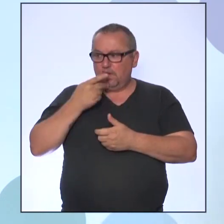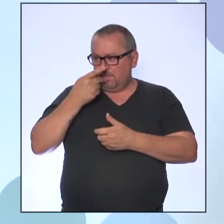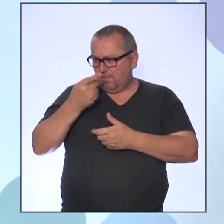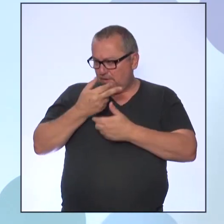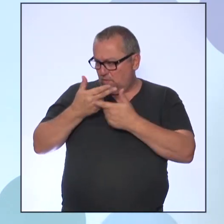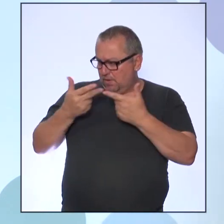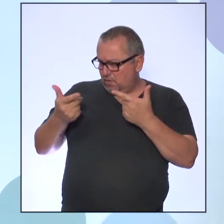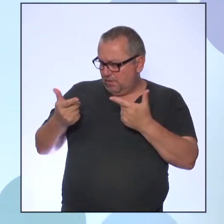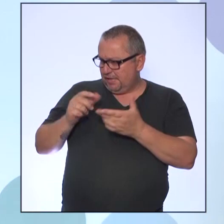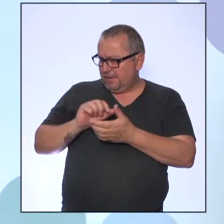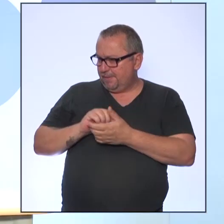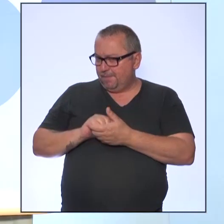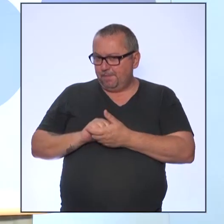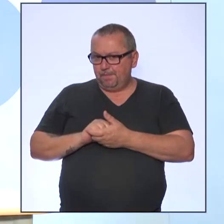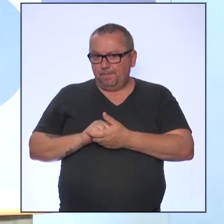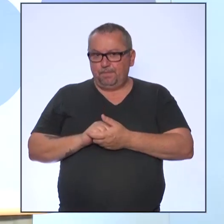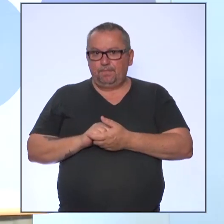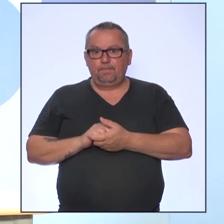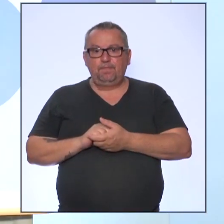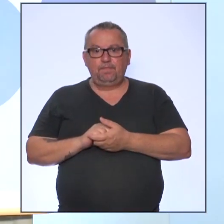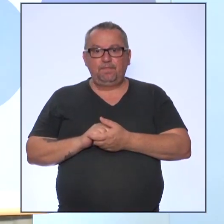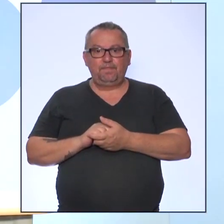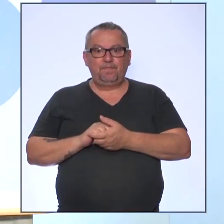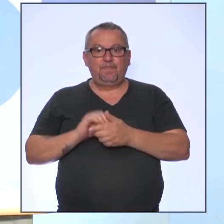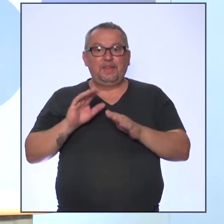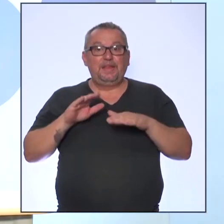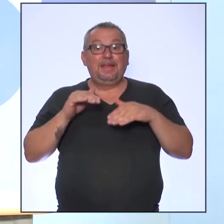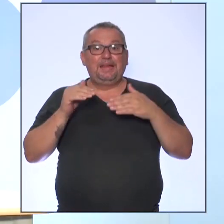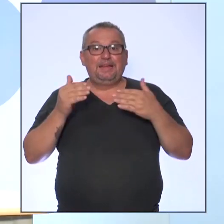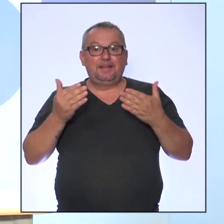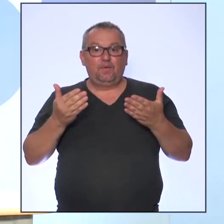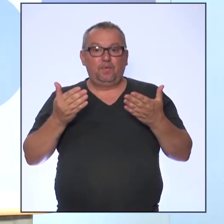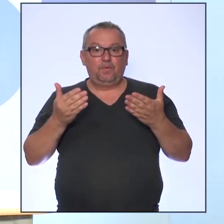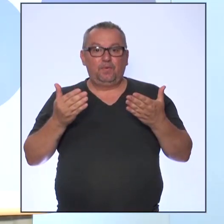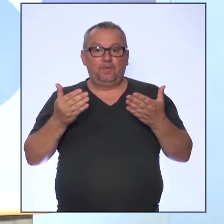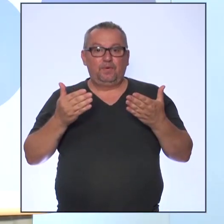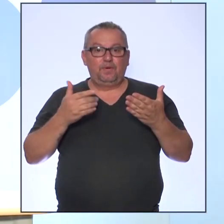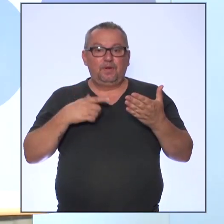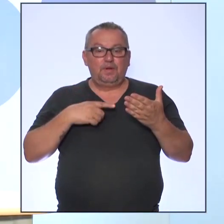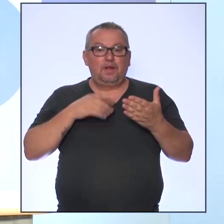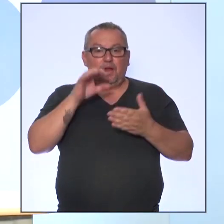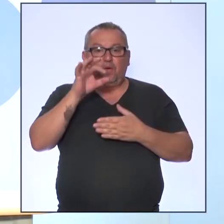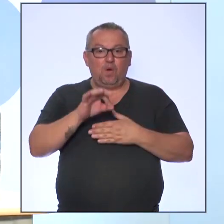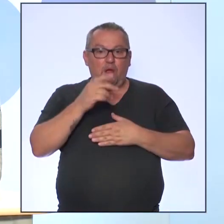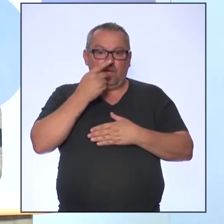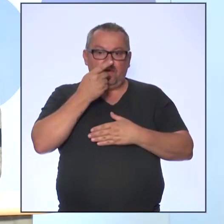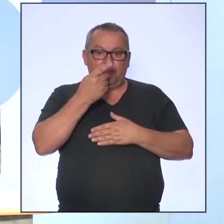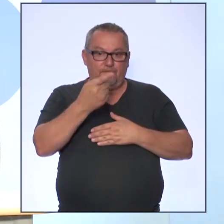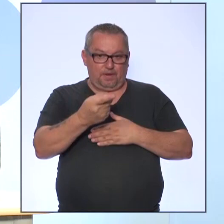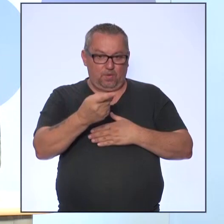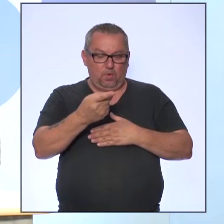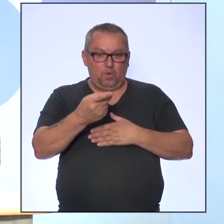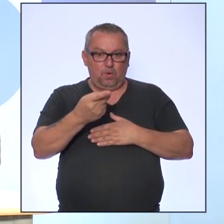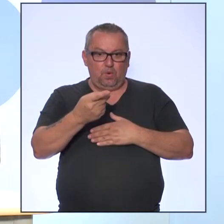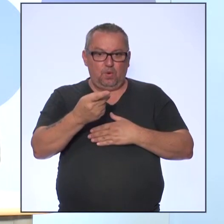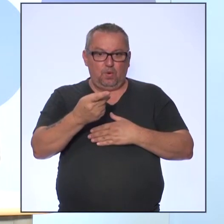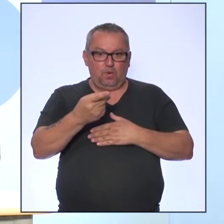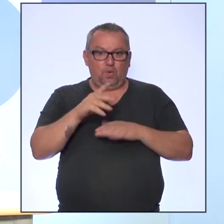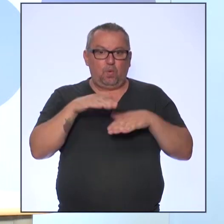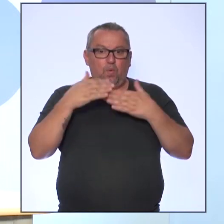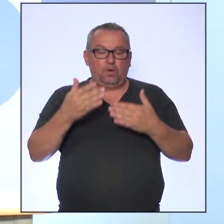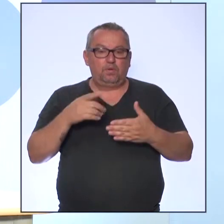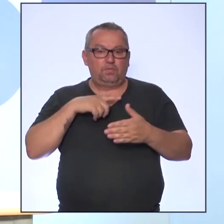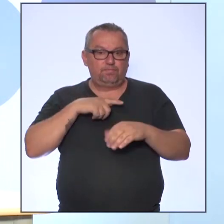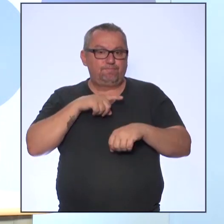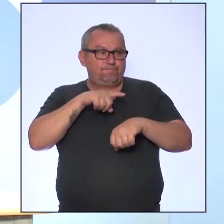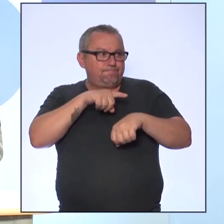alguma colocação? Oi, Sandra. É exatamente o que você falou, né? A partir do momento em